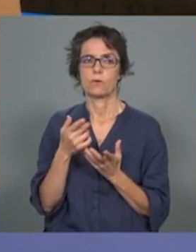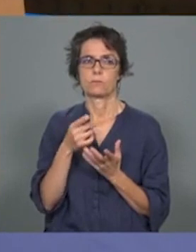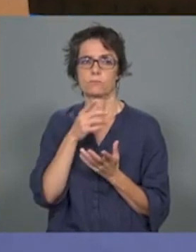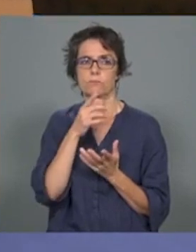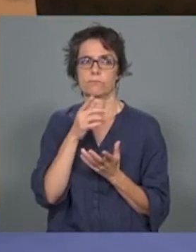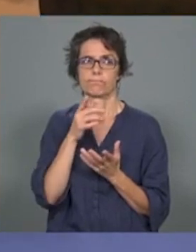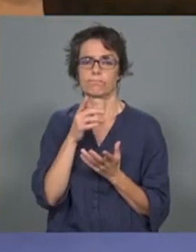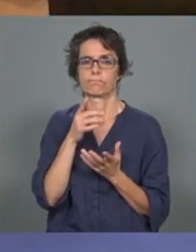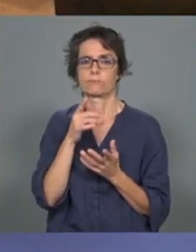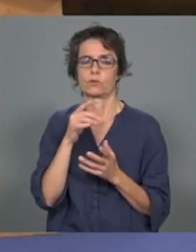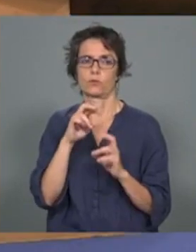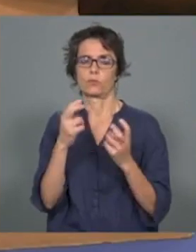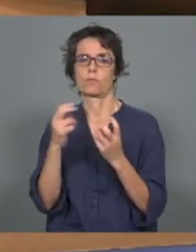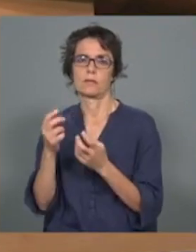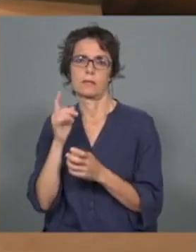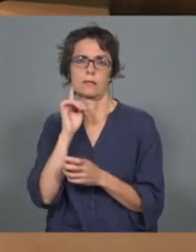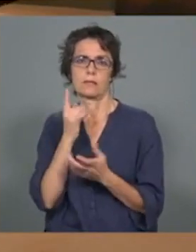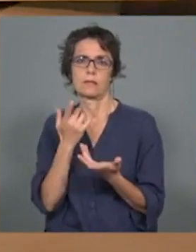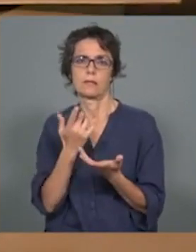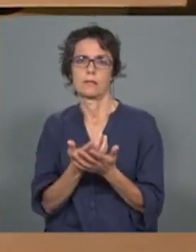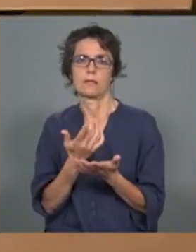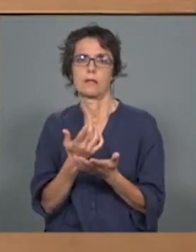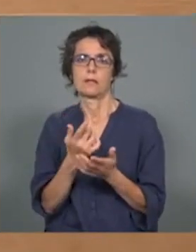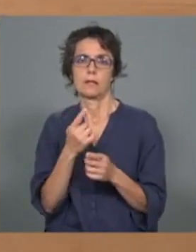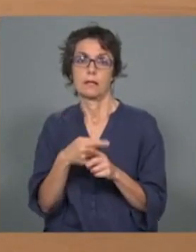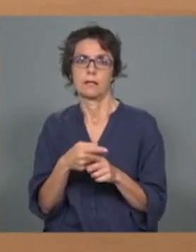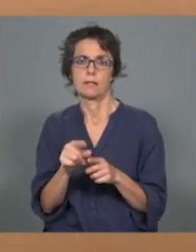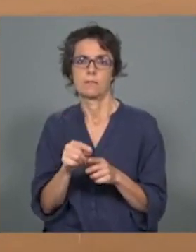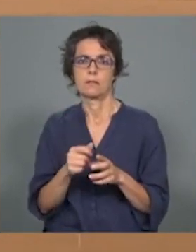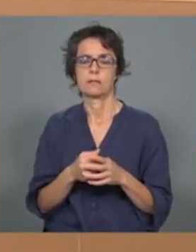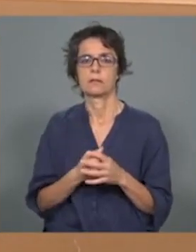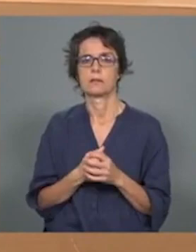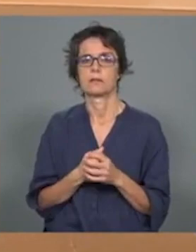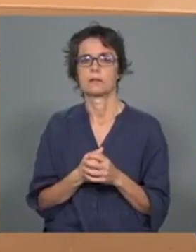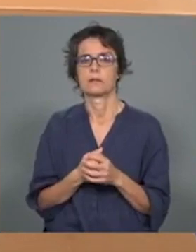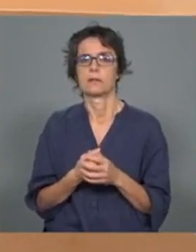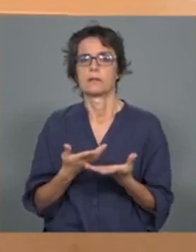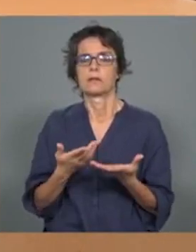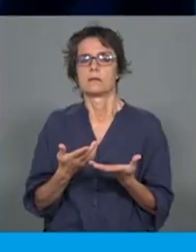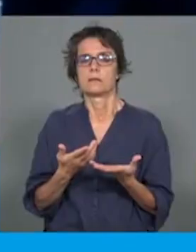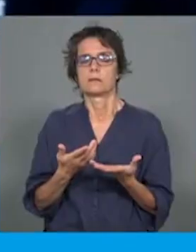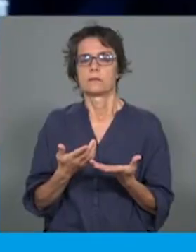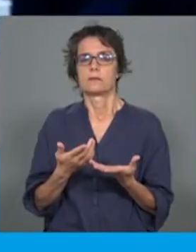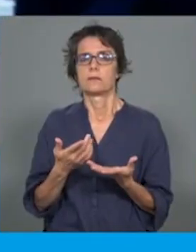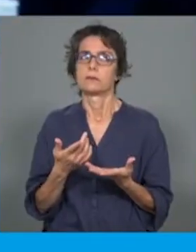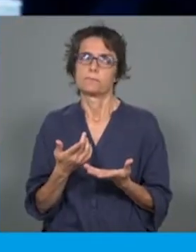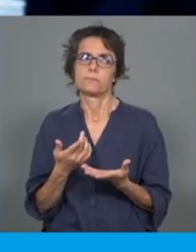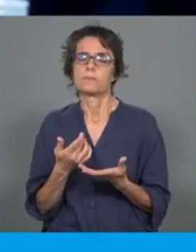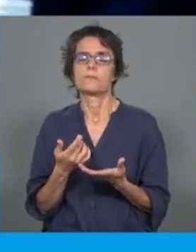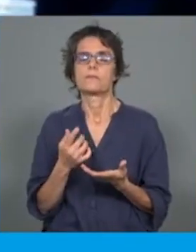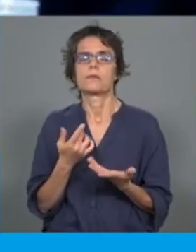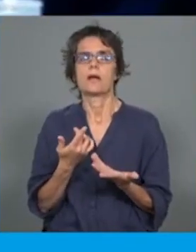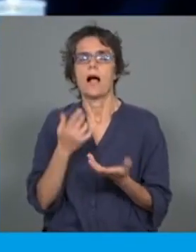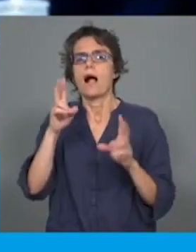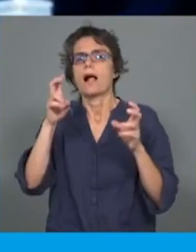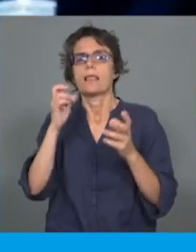tenha, enfim, uma convicção diante deste tema da dor. Este tema da dor é fundamental, porque eu creio que